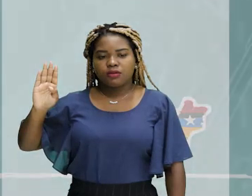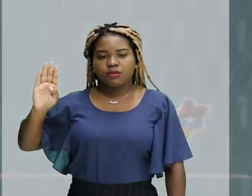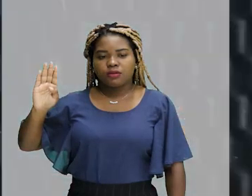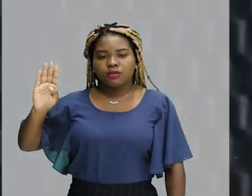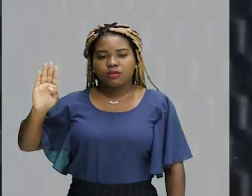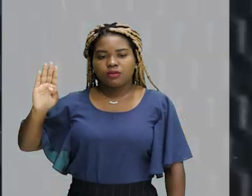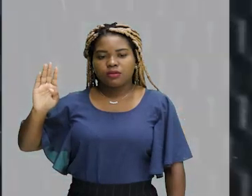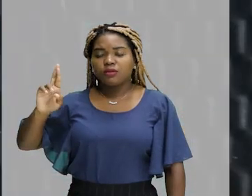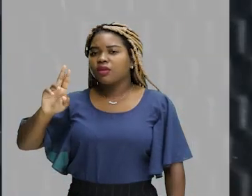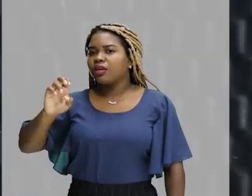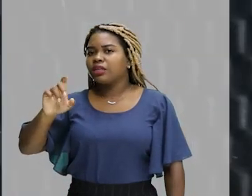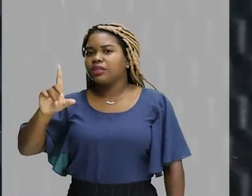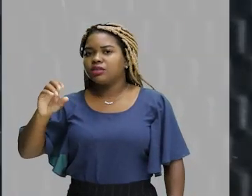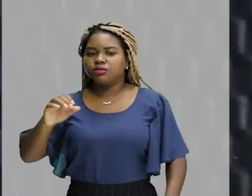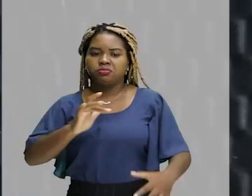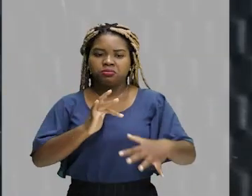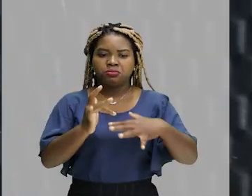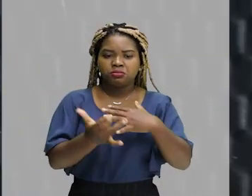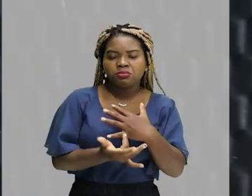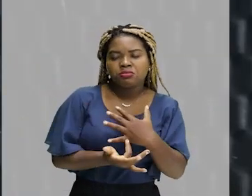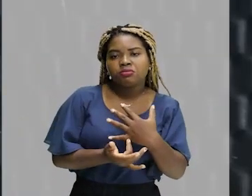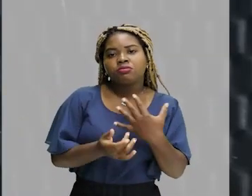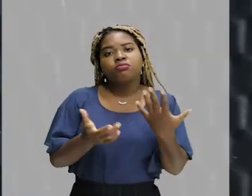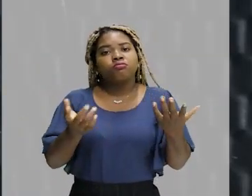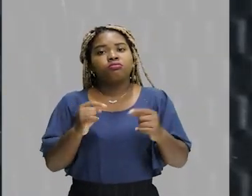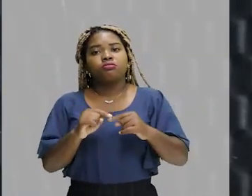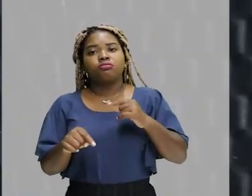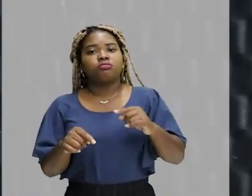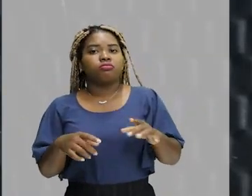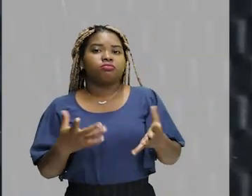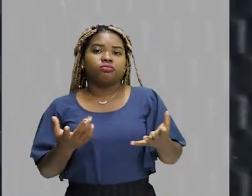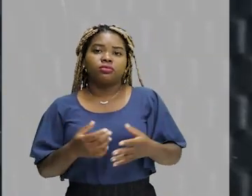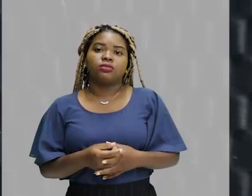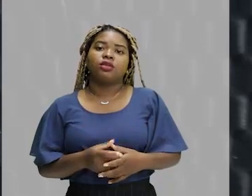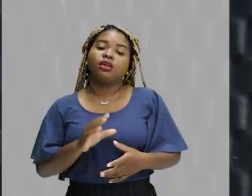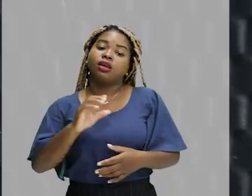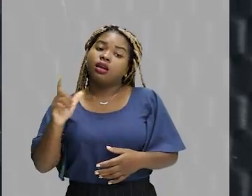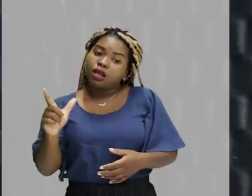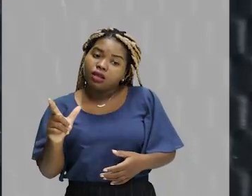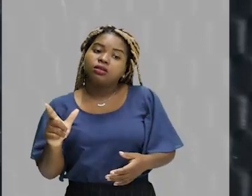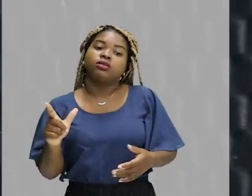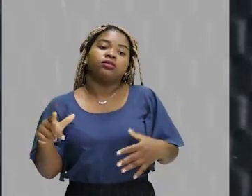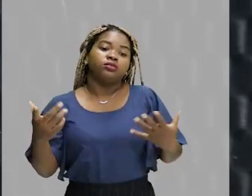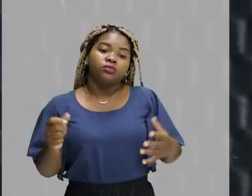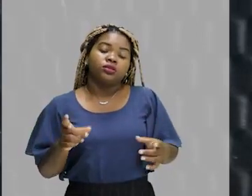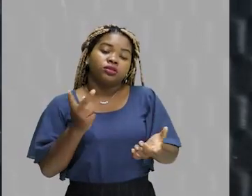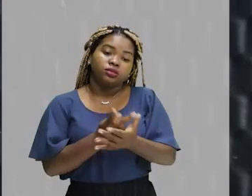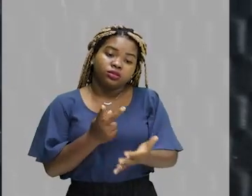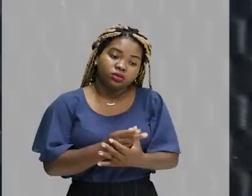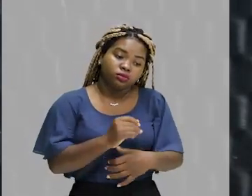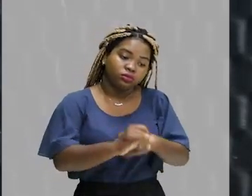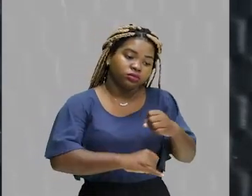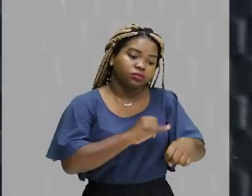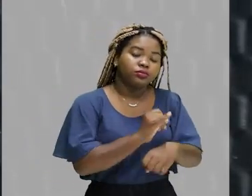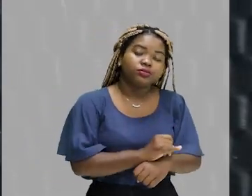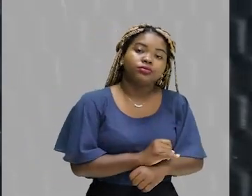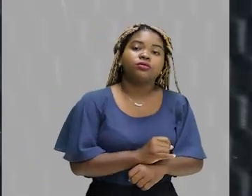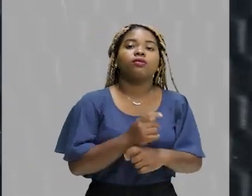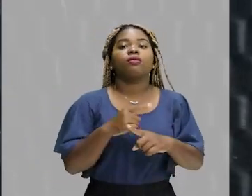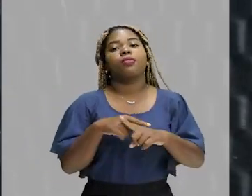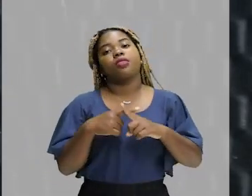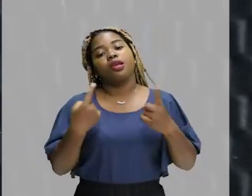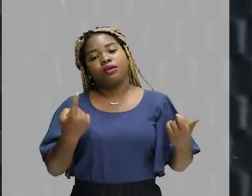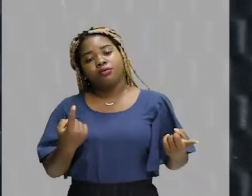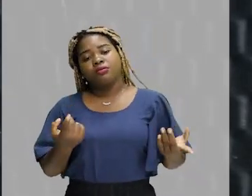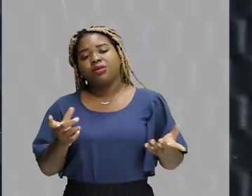isso, espacialidade em rede. Claro que nós temos a vida conectada, a internet está aí, as redes sociais também, mas não é